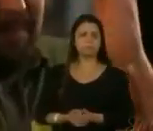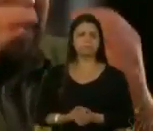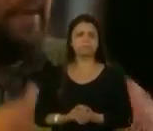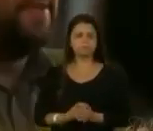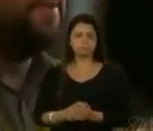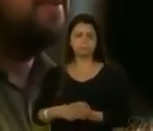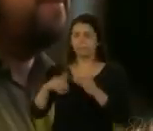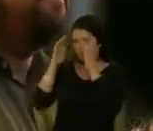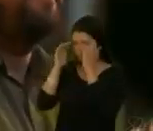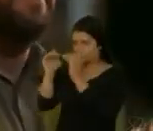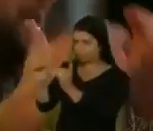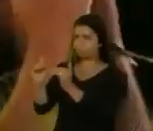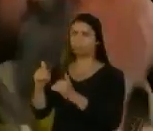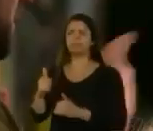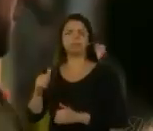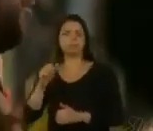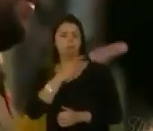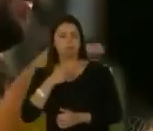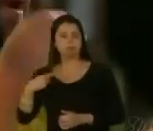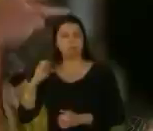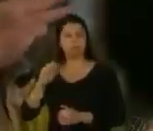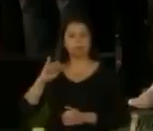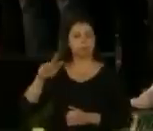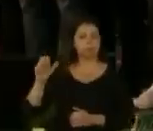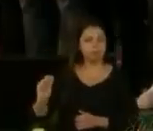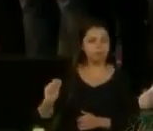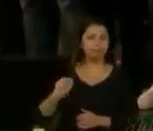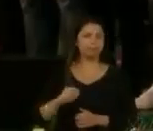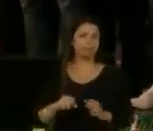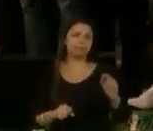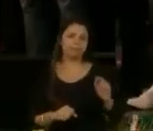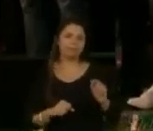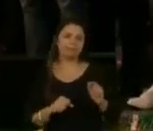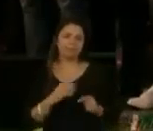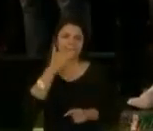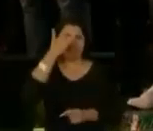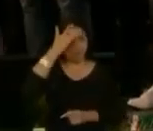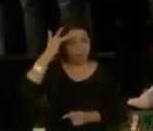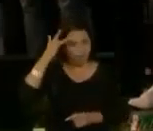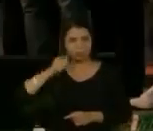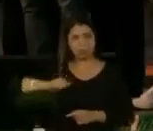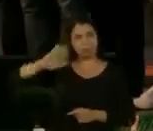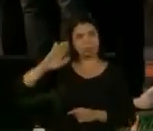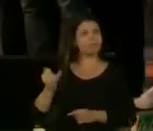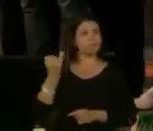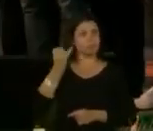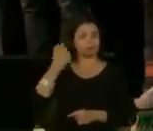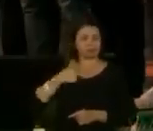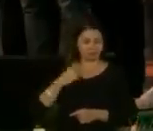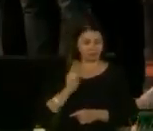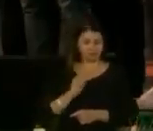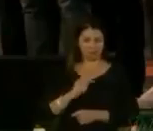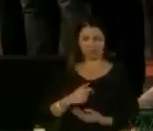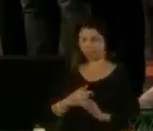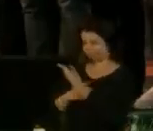ao Malafaia, ao Cláudio Duarte, a pessoa mais importante aqui, se é que sou eu, não sou eu, é